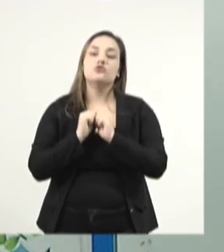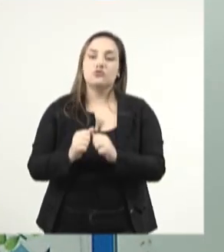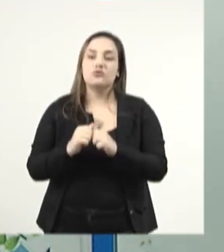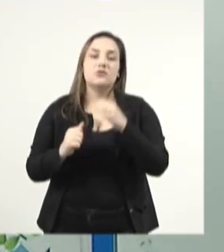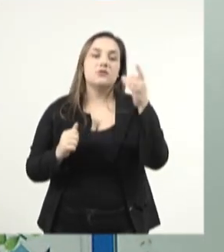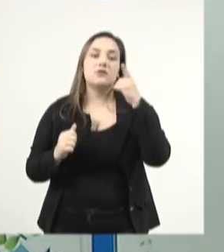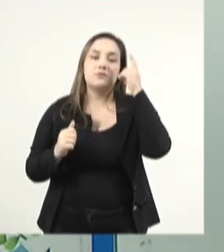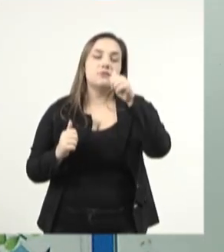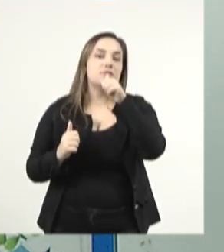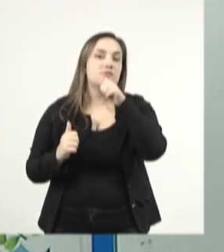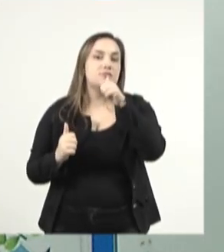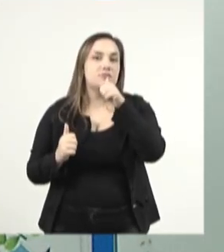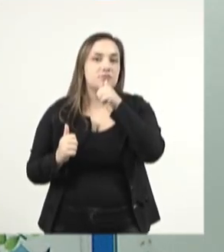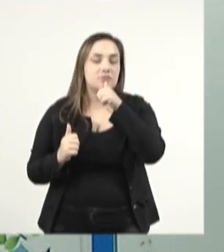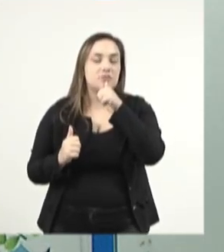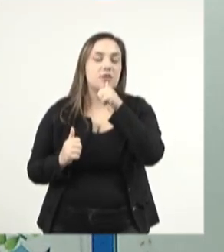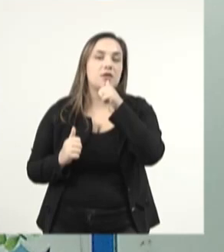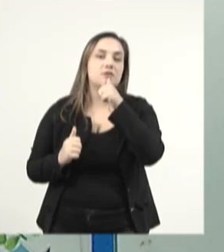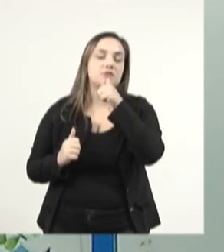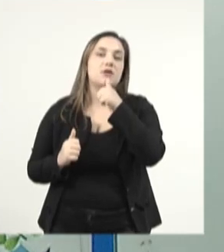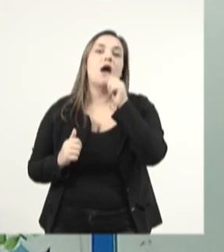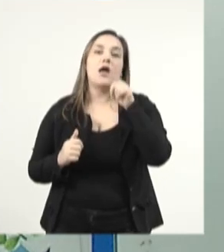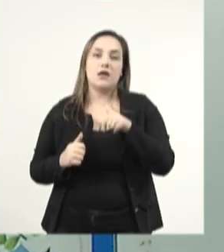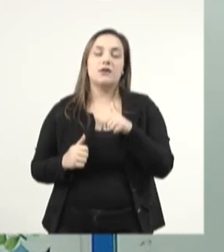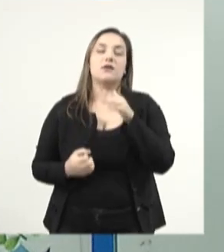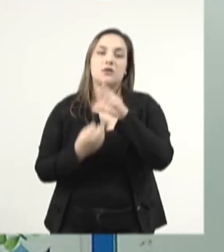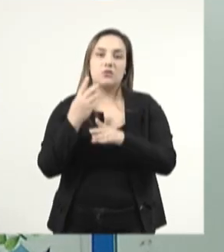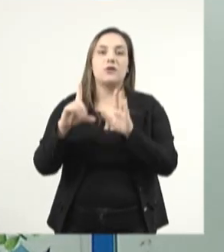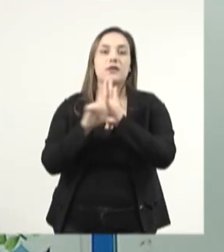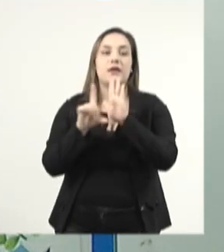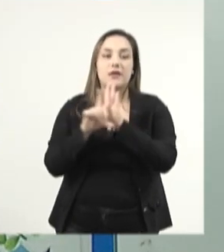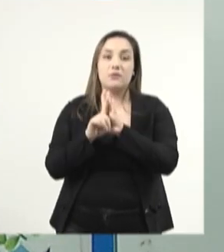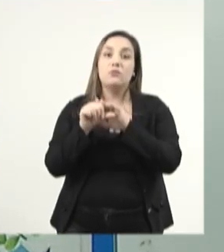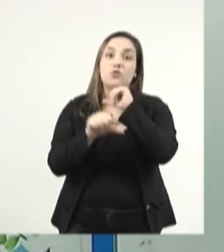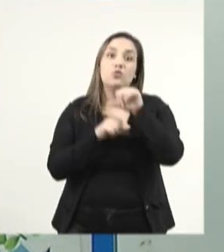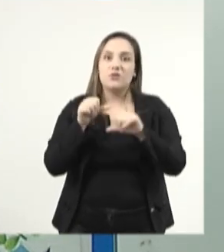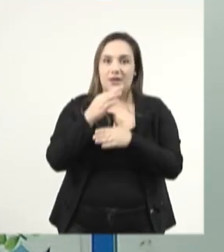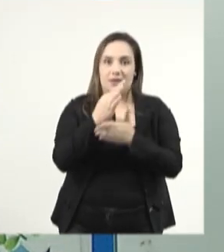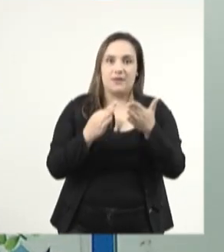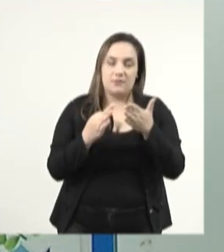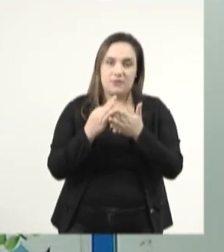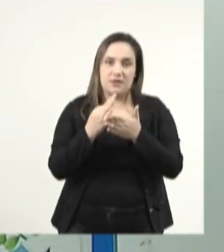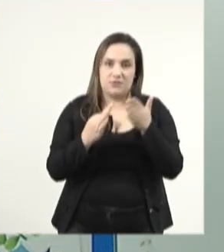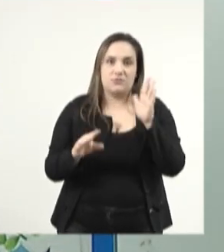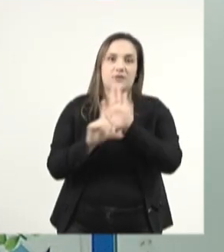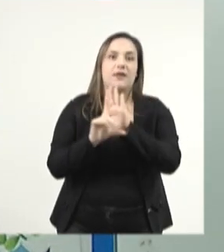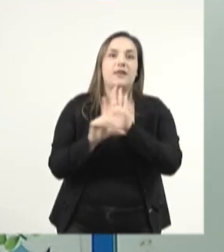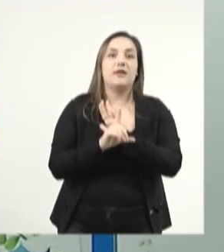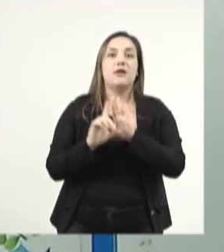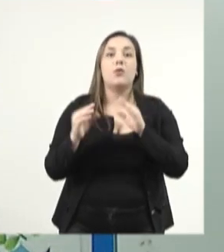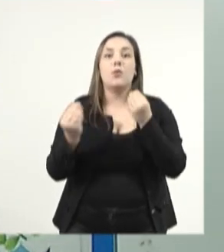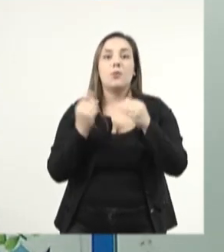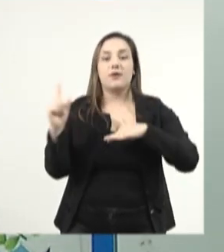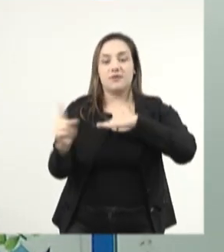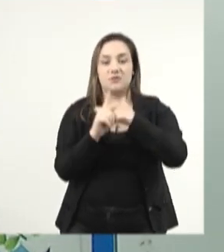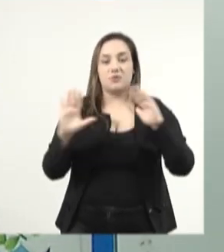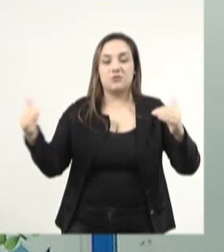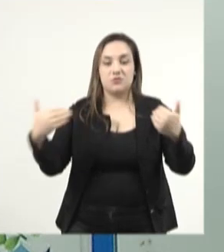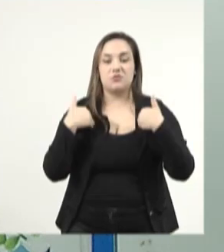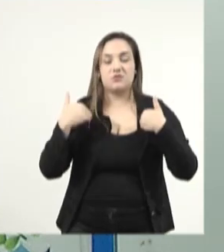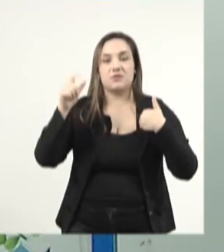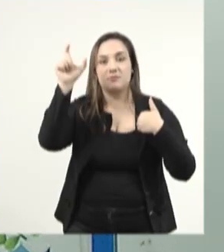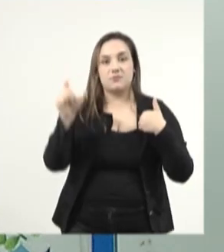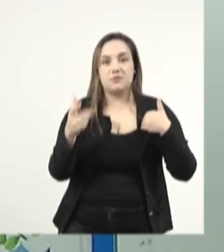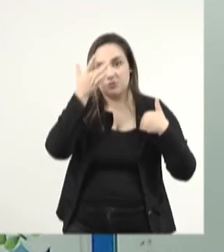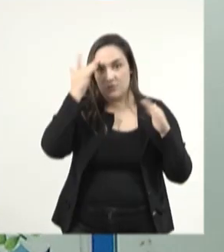deputado Neno Razuc, do PL, e que altera uma lei que já existe no Estado, e essa lei que trata sobre o atendimento a autistas aqui em Mato